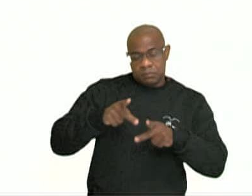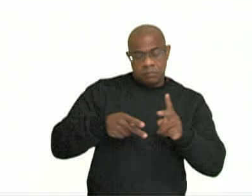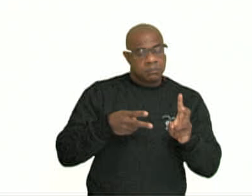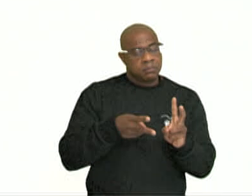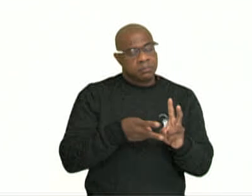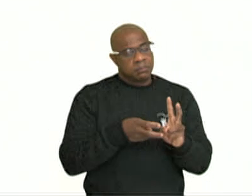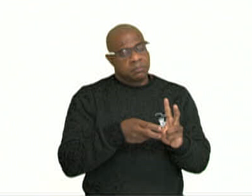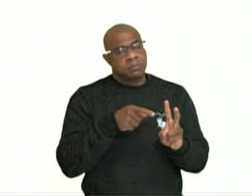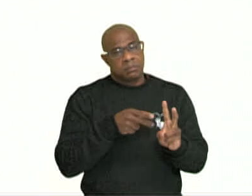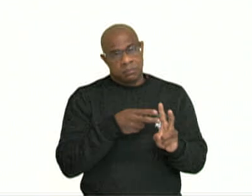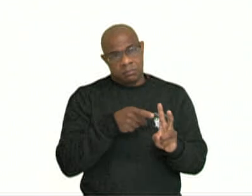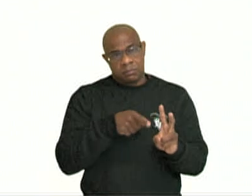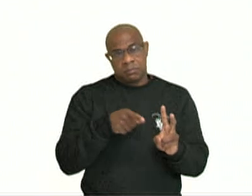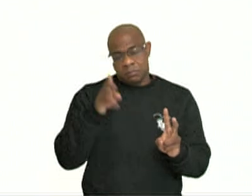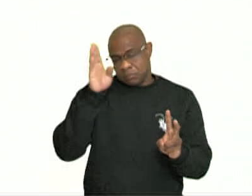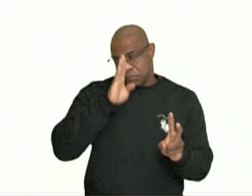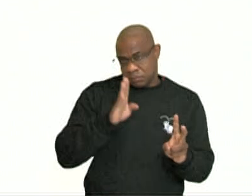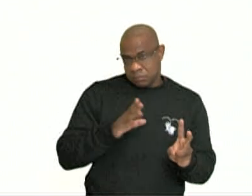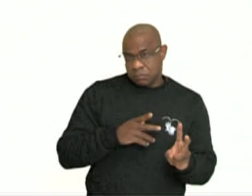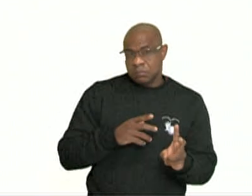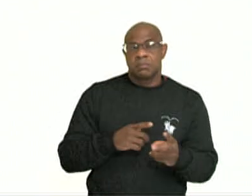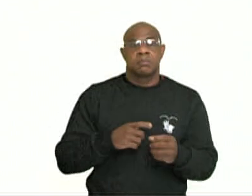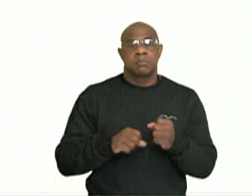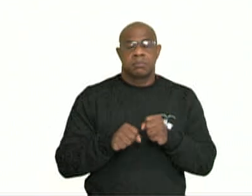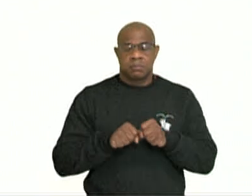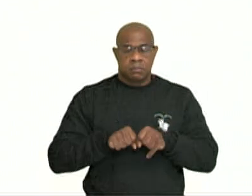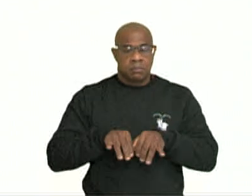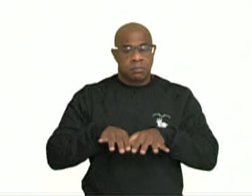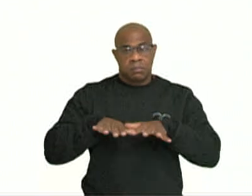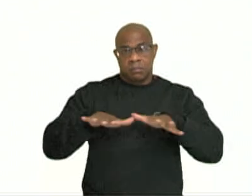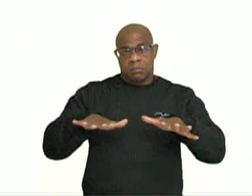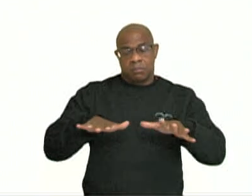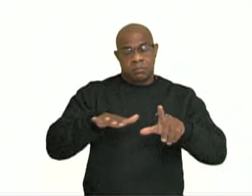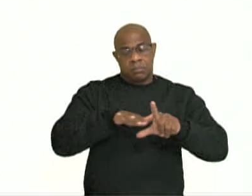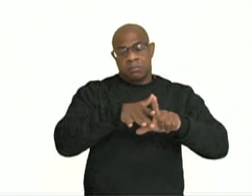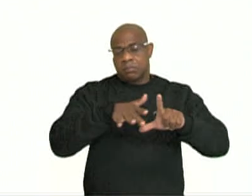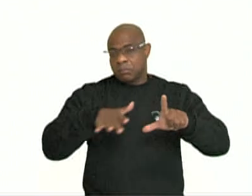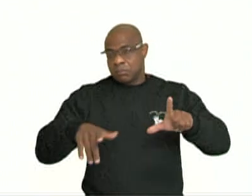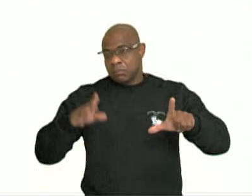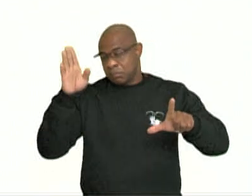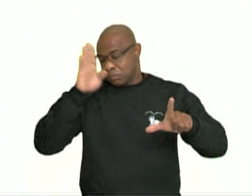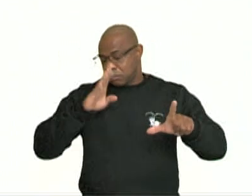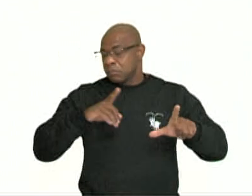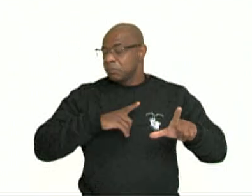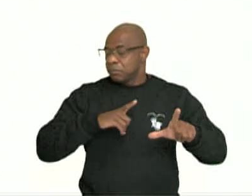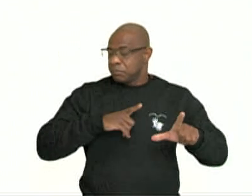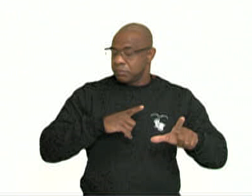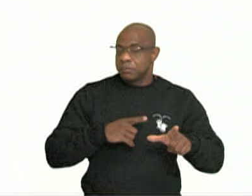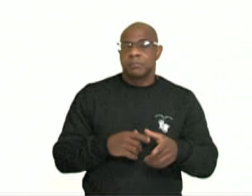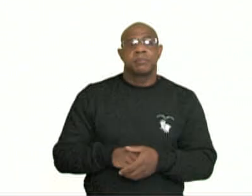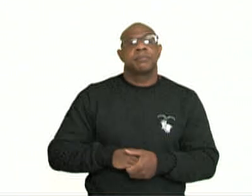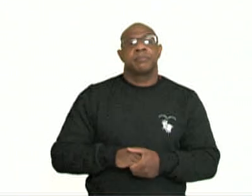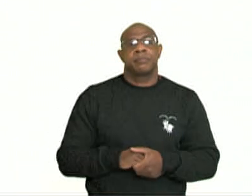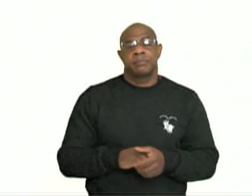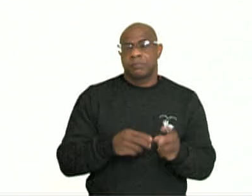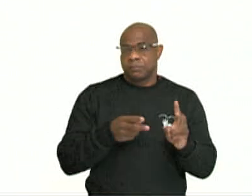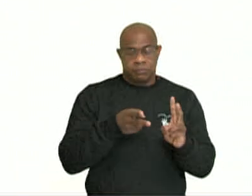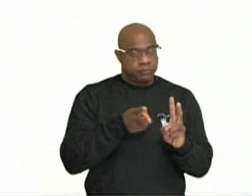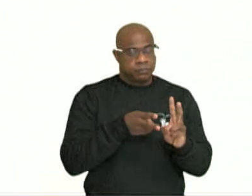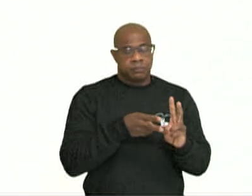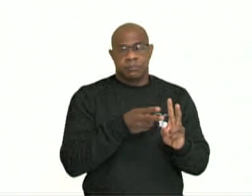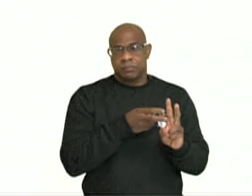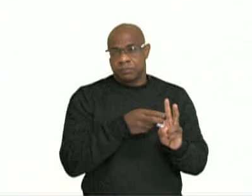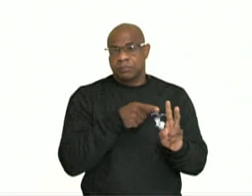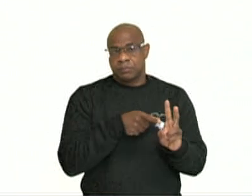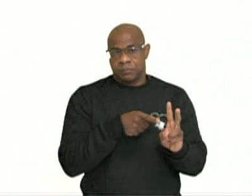ocupavam territórios onde hoje é o Brasil estendiam-se por todo o litoral brasileiro. Né? Os tupi-guaranis, por exemplo, mais de 1